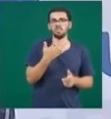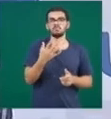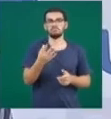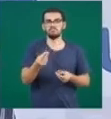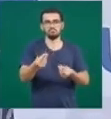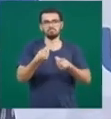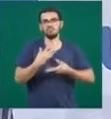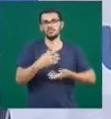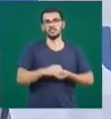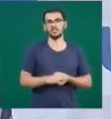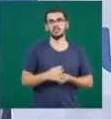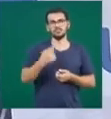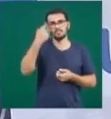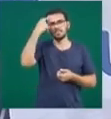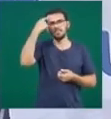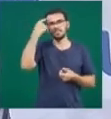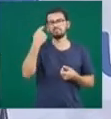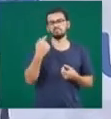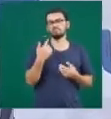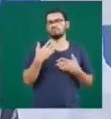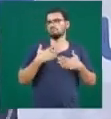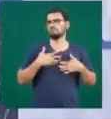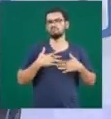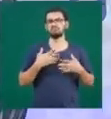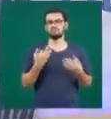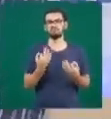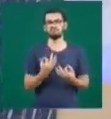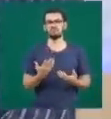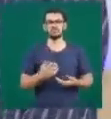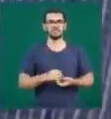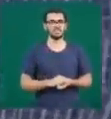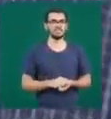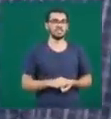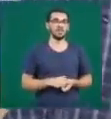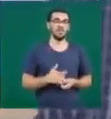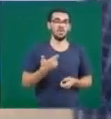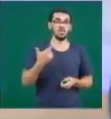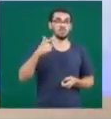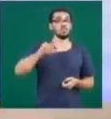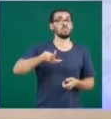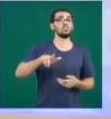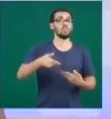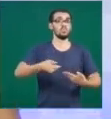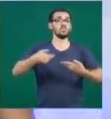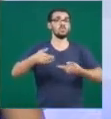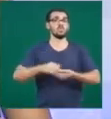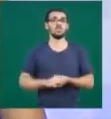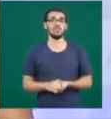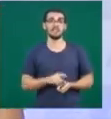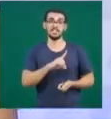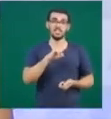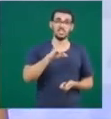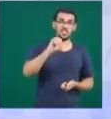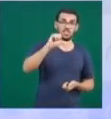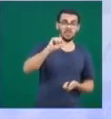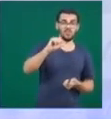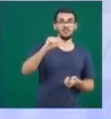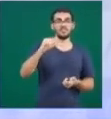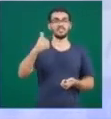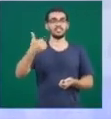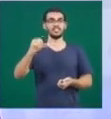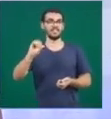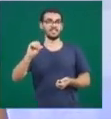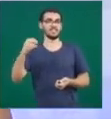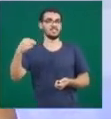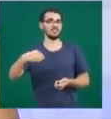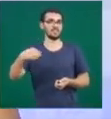que seja tudo, que tudo corra tranquilamente. Bom, então, reforçando o convite, o espetáculo acontece nos dias 9 e 10 de